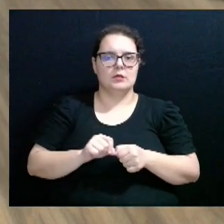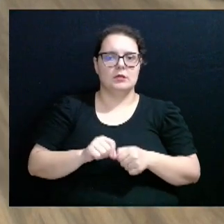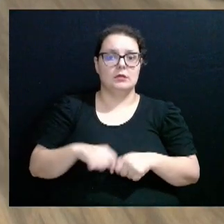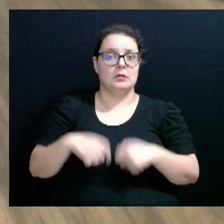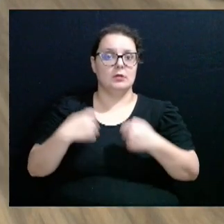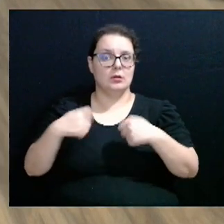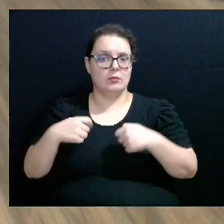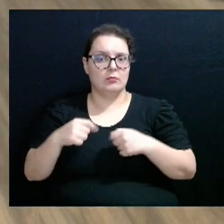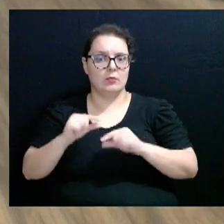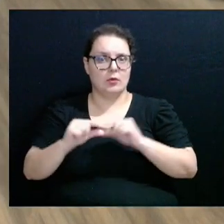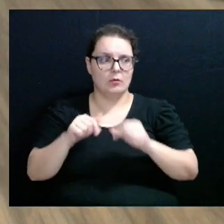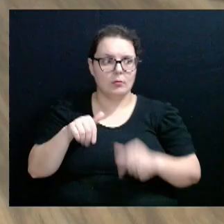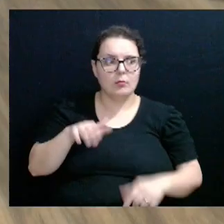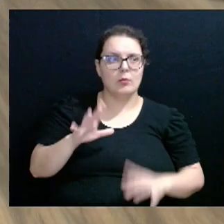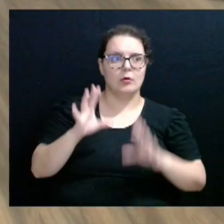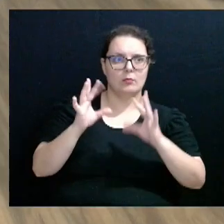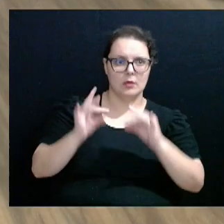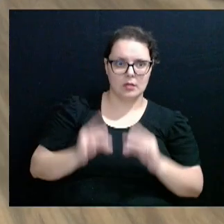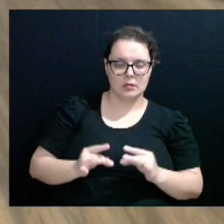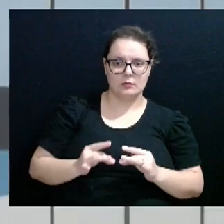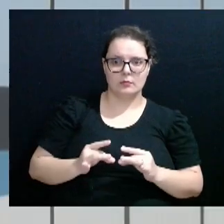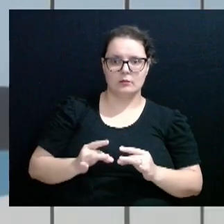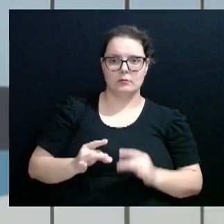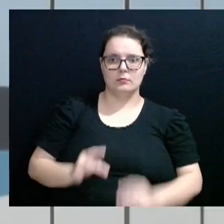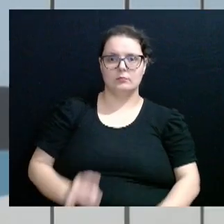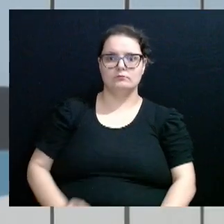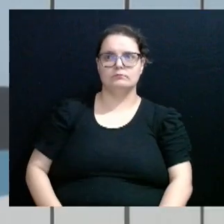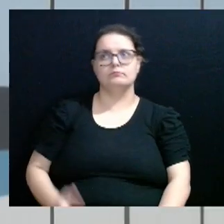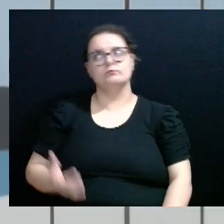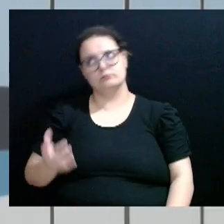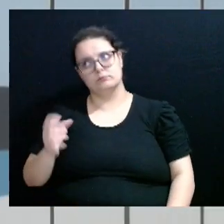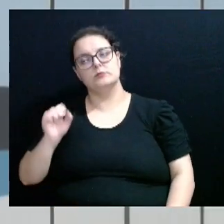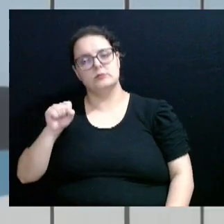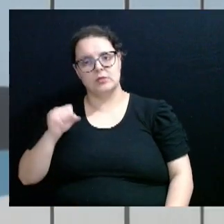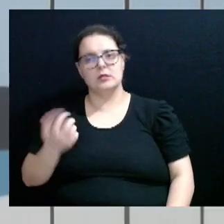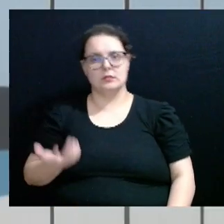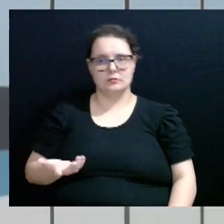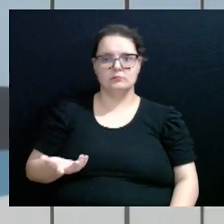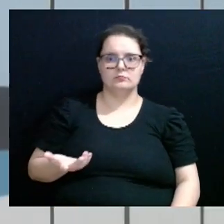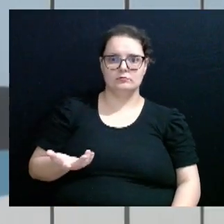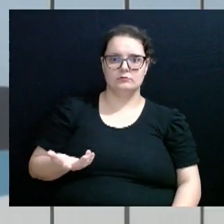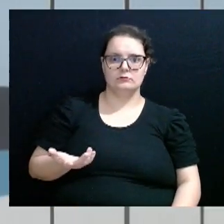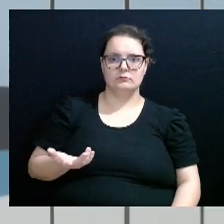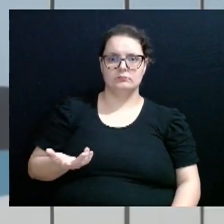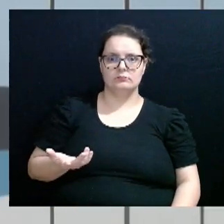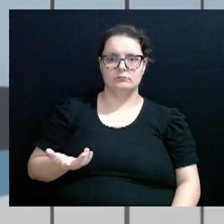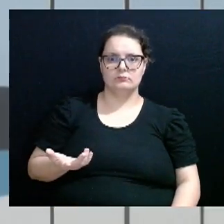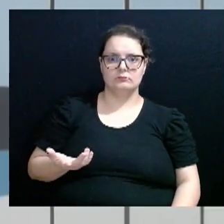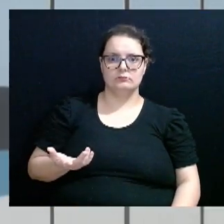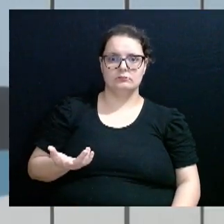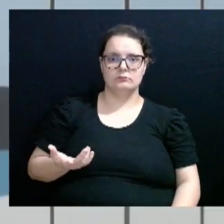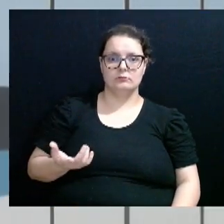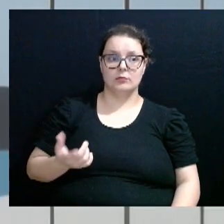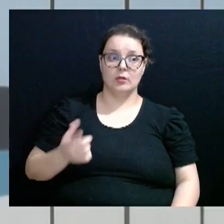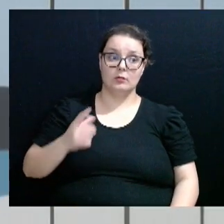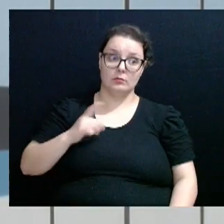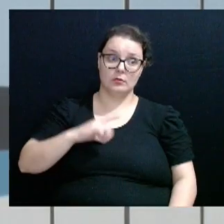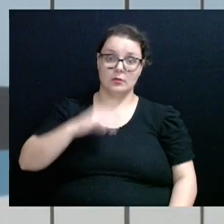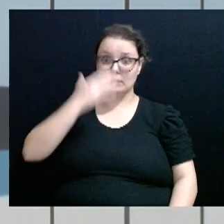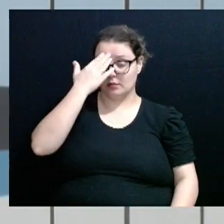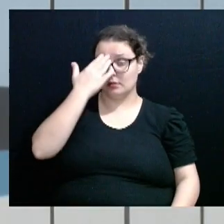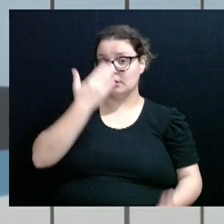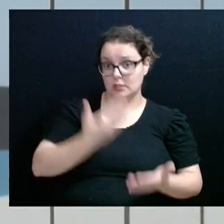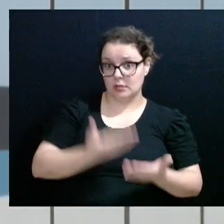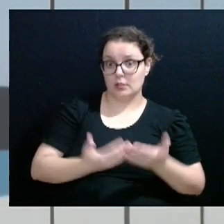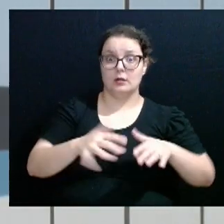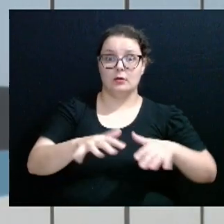mais explorado? Sim, eu tendo a crer que esse é um movimento que ele começou